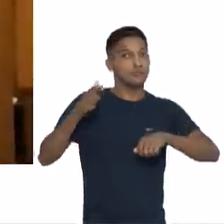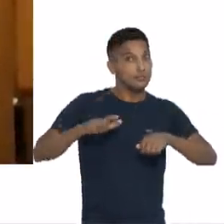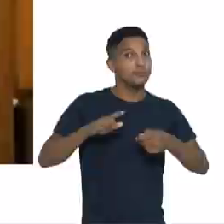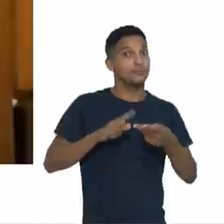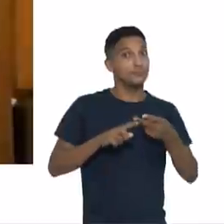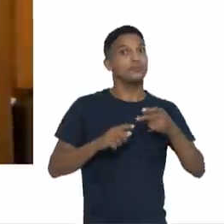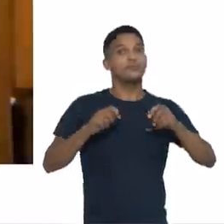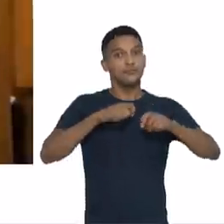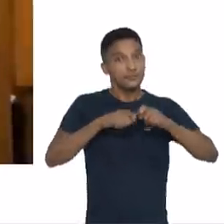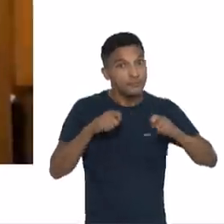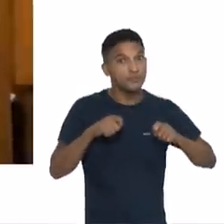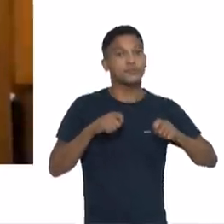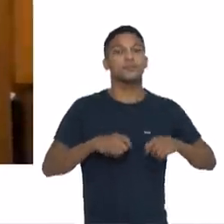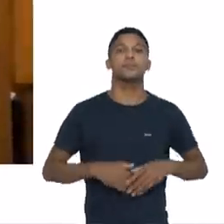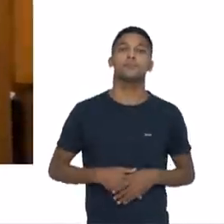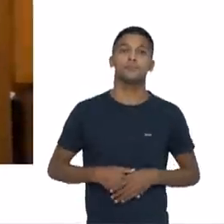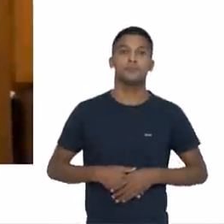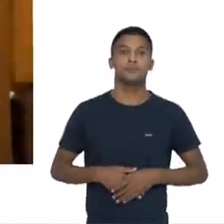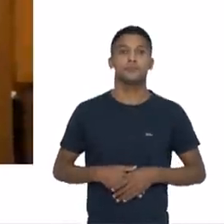vez.